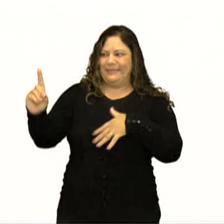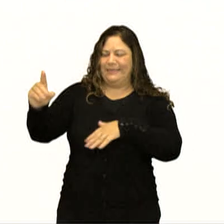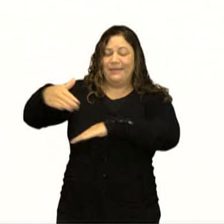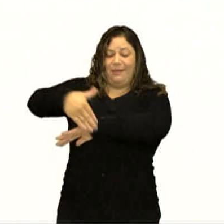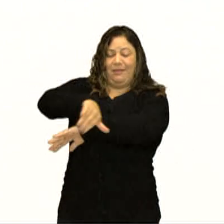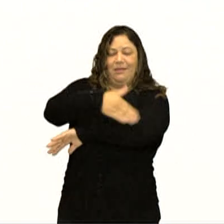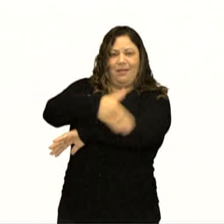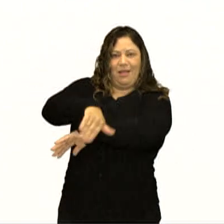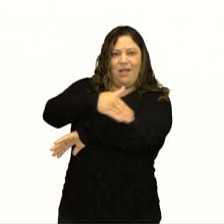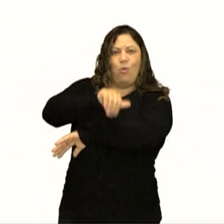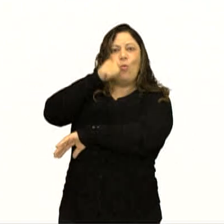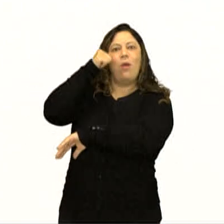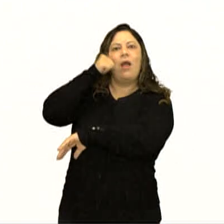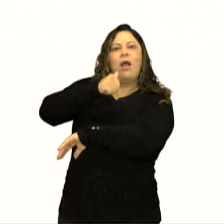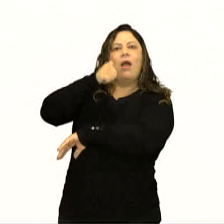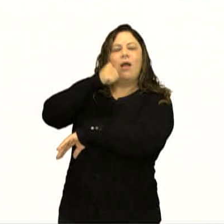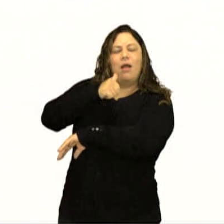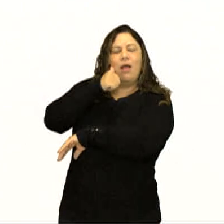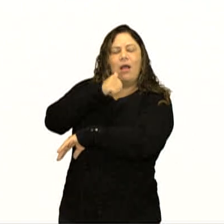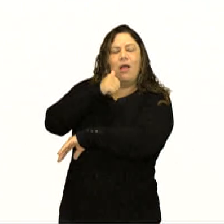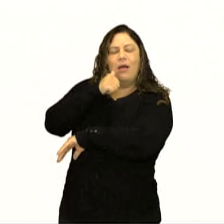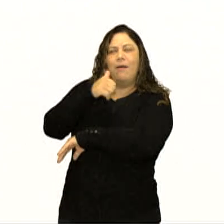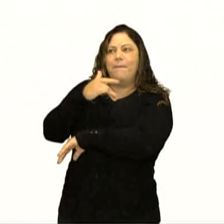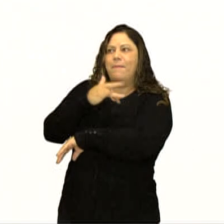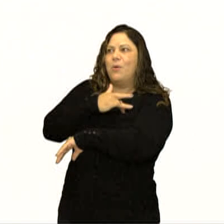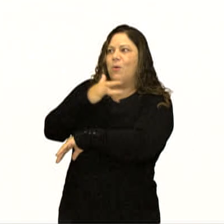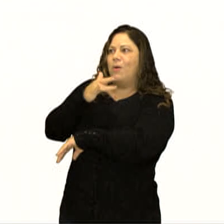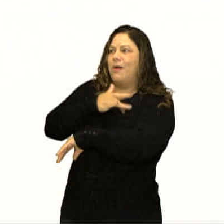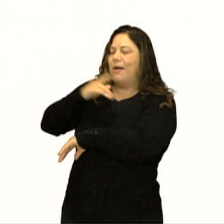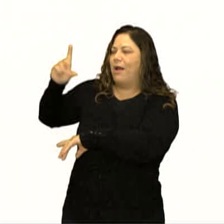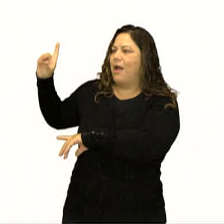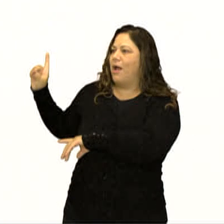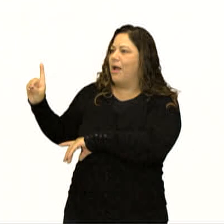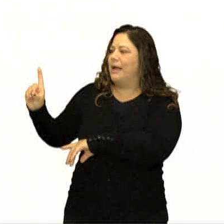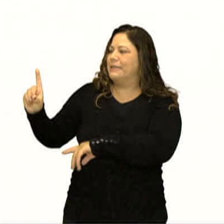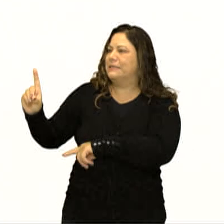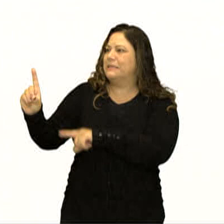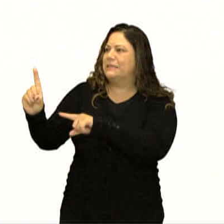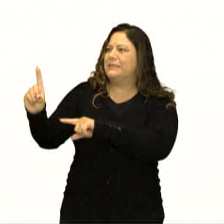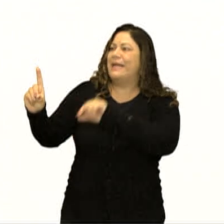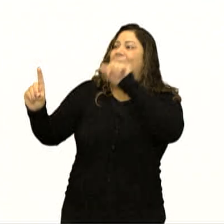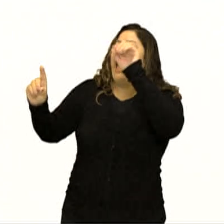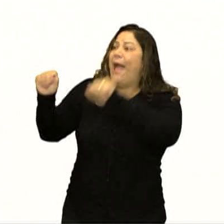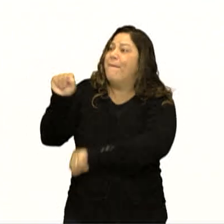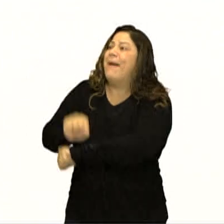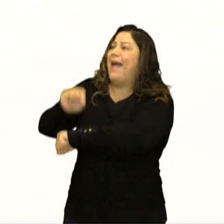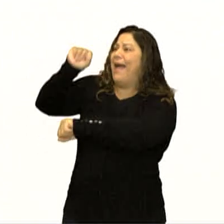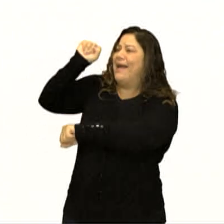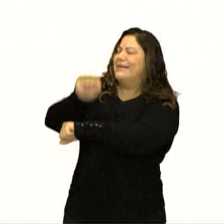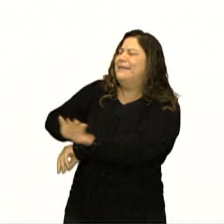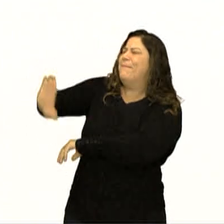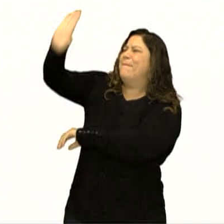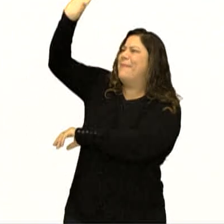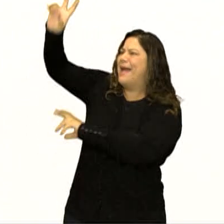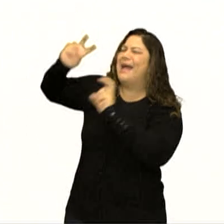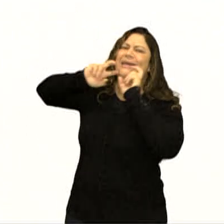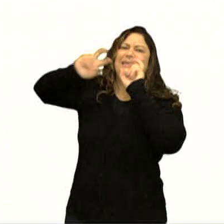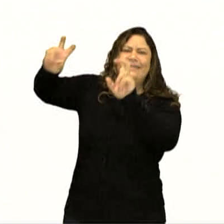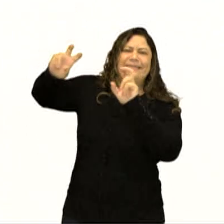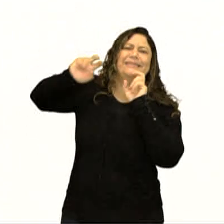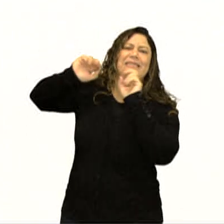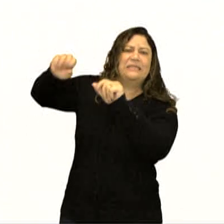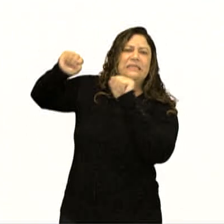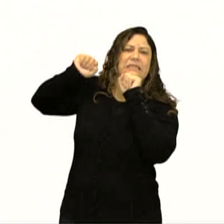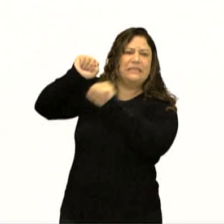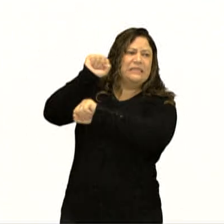rua a mulher que tanto o sobressaltava. Pare, pare, gritou ele ao condutor. Aqui